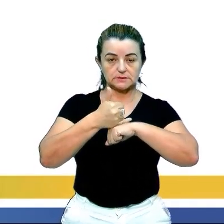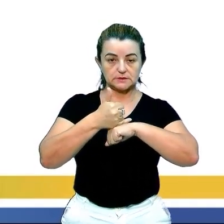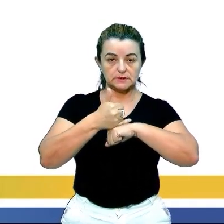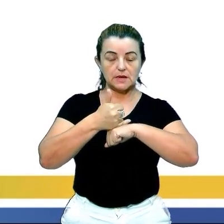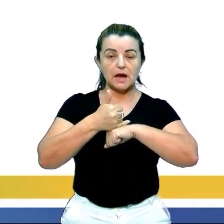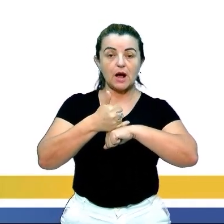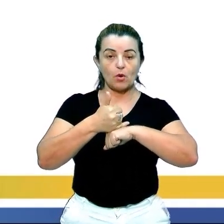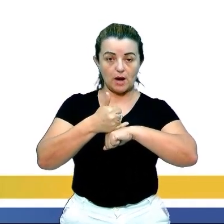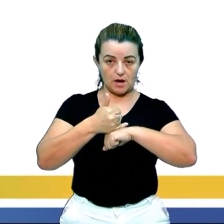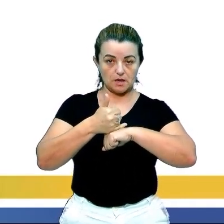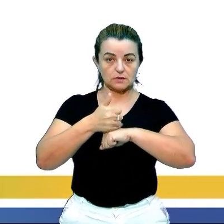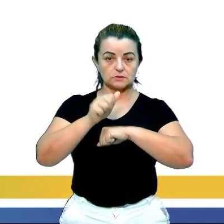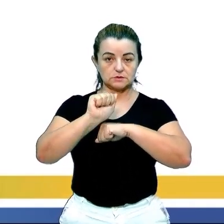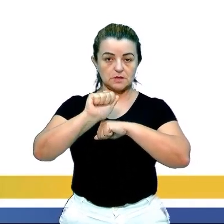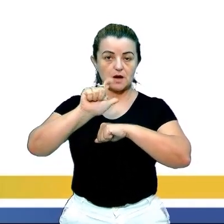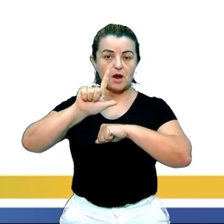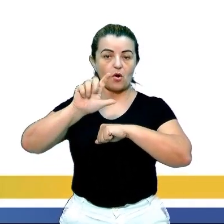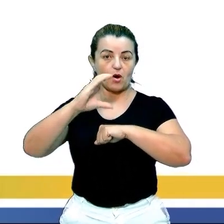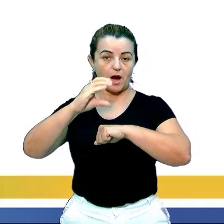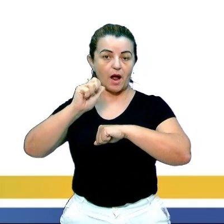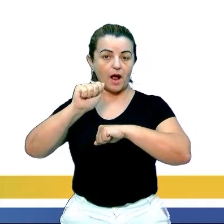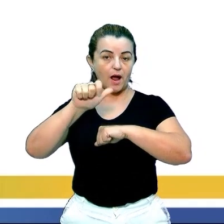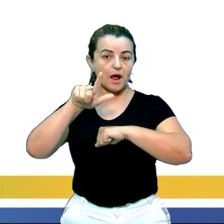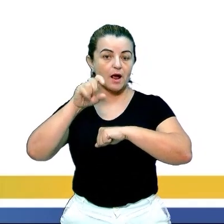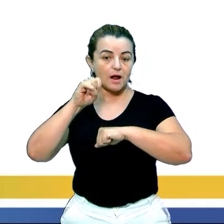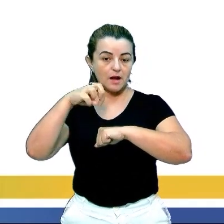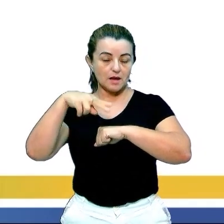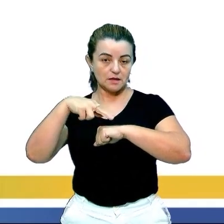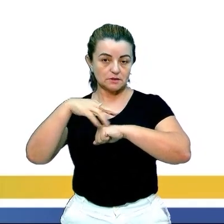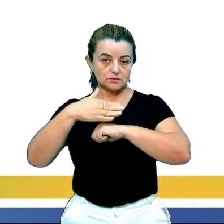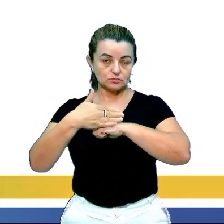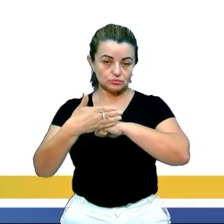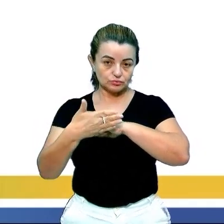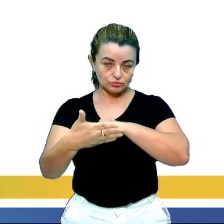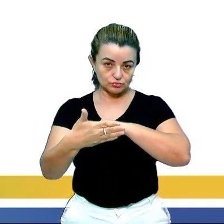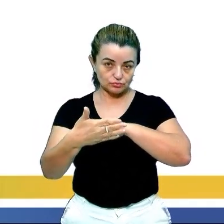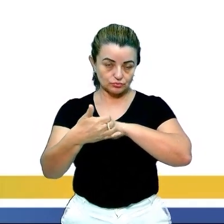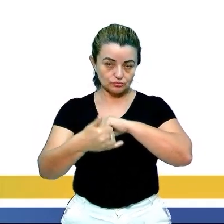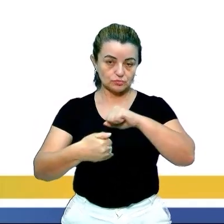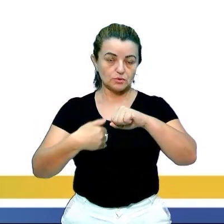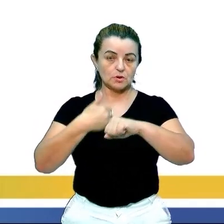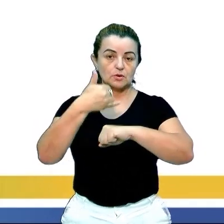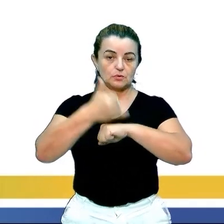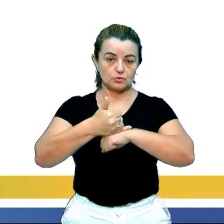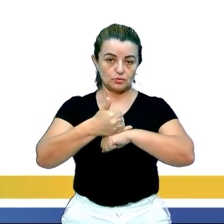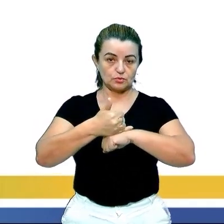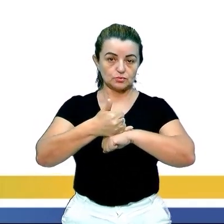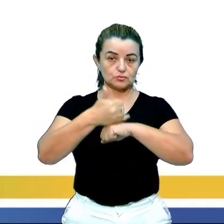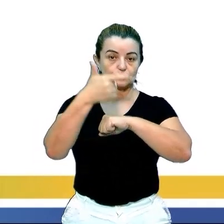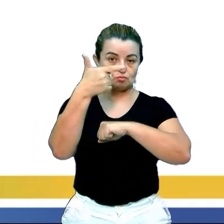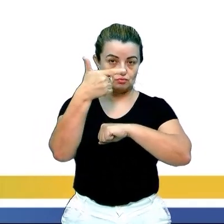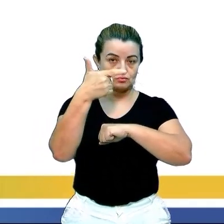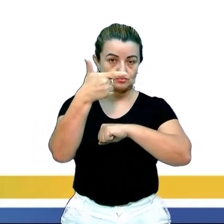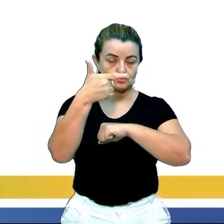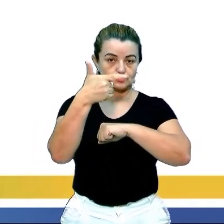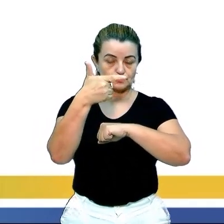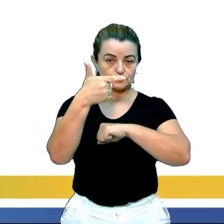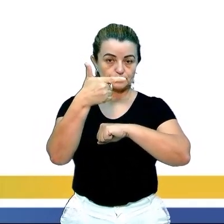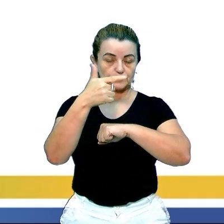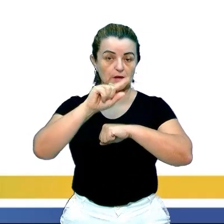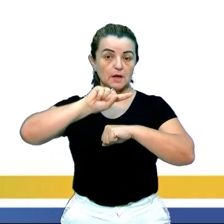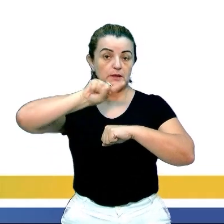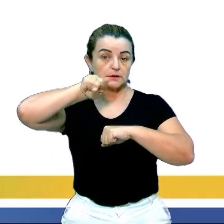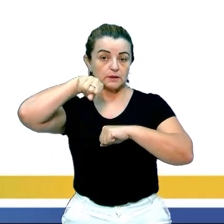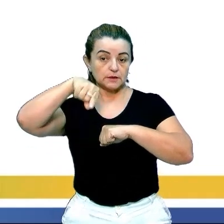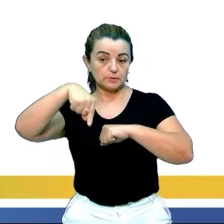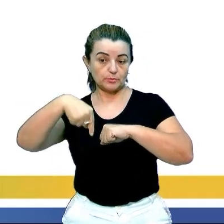de metais alcalinos, seguido então pelos alcalinos terrosos. Depois